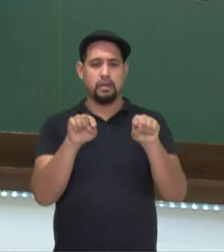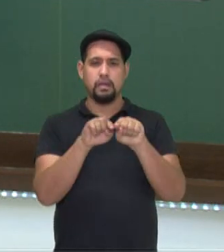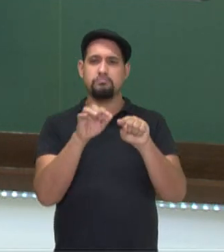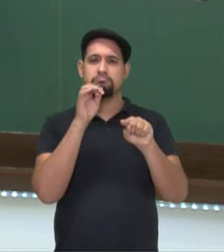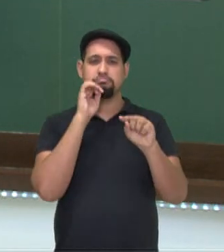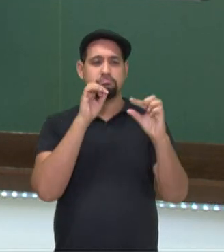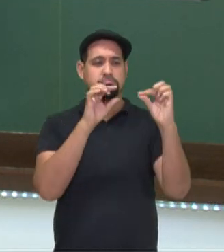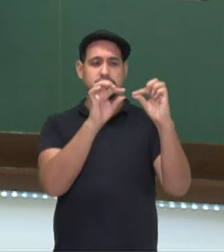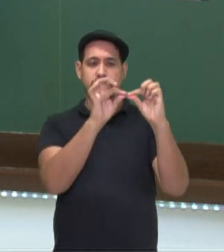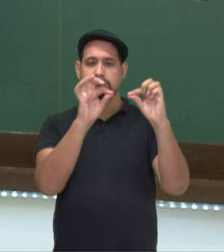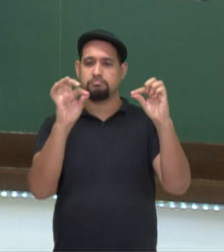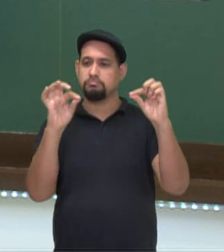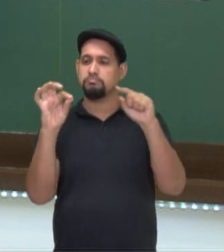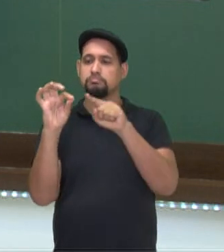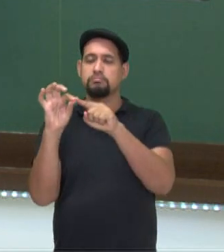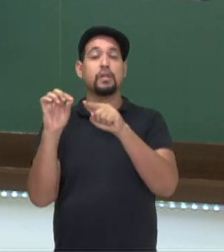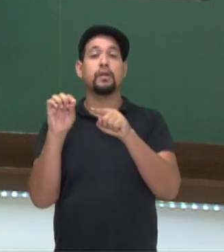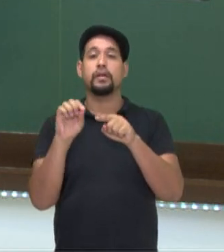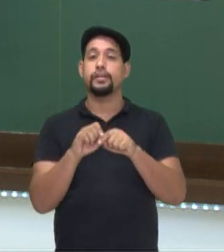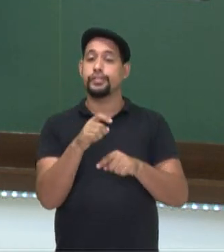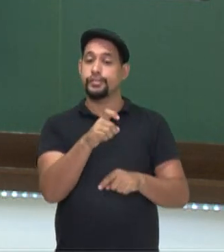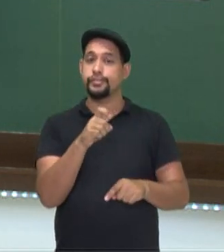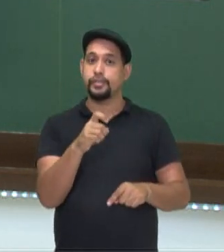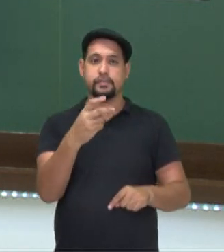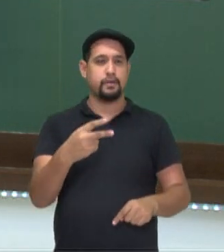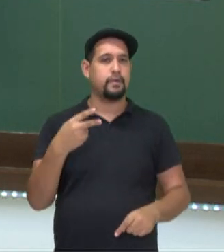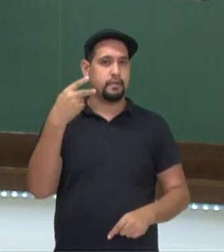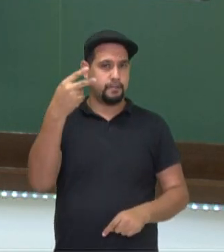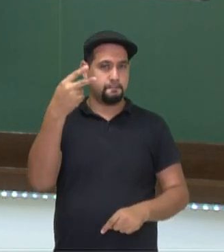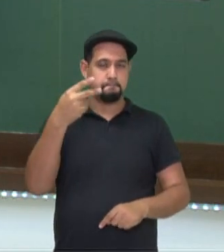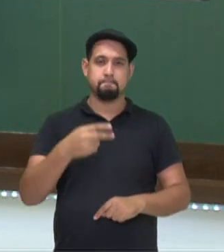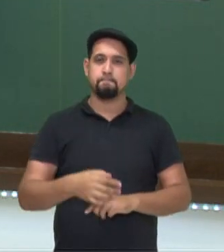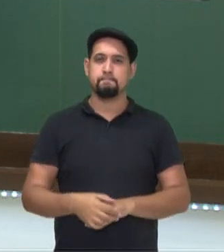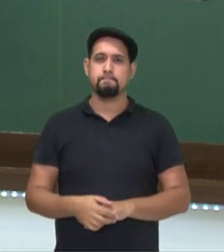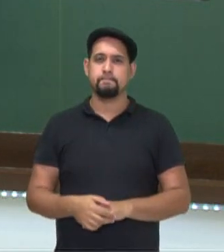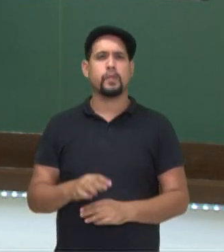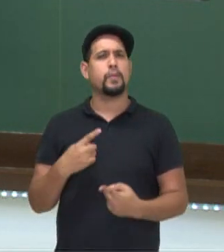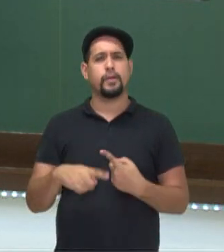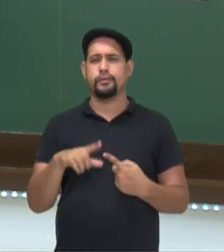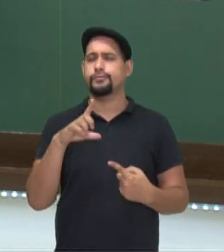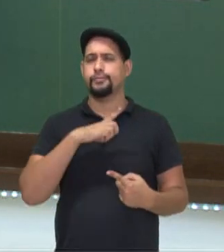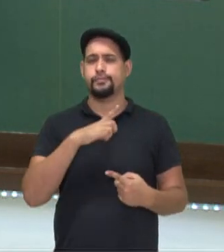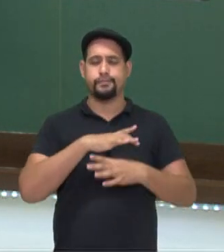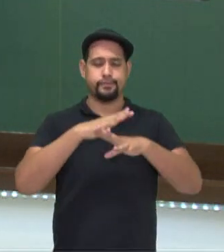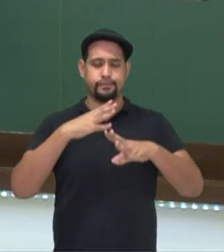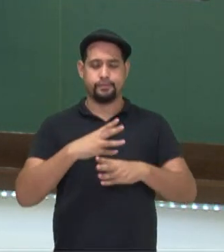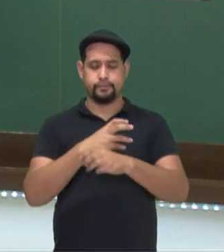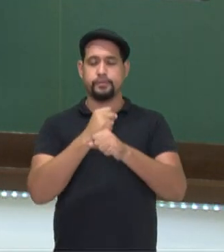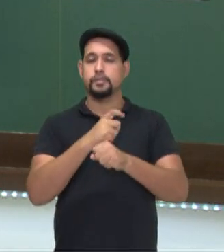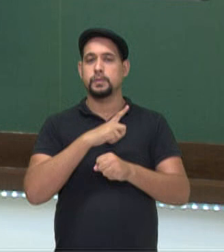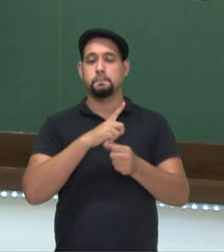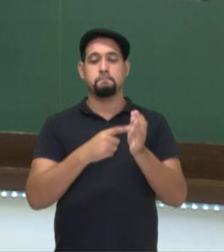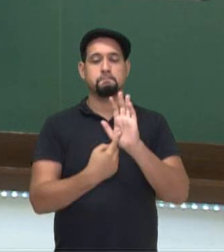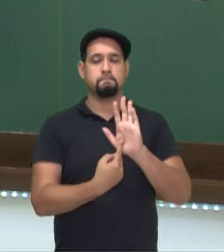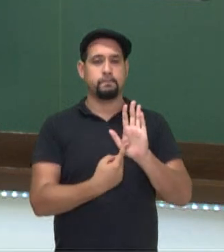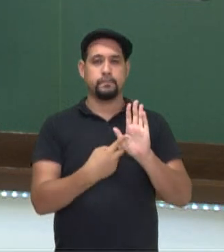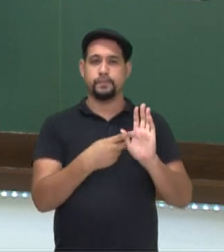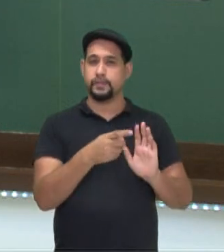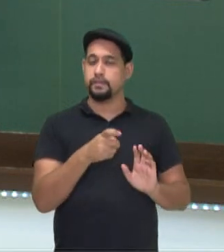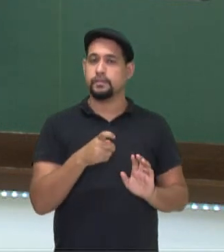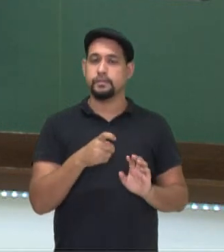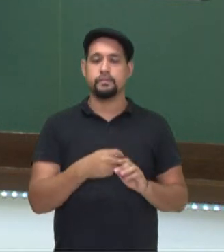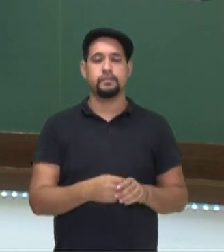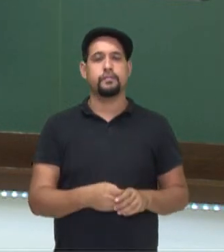Então x vezes x vai ser o quê? X ao quadrado. Eu tenho uma multiplicação em que o x aparece duas vezes. Então é